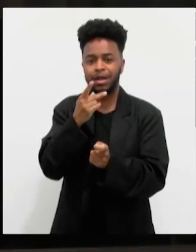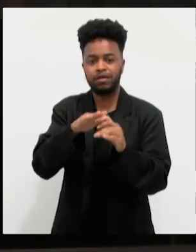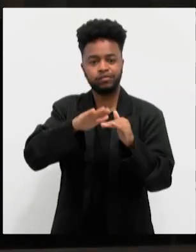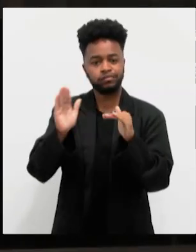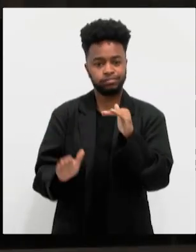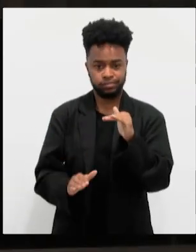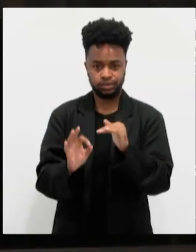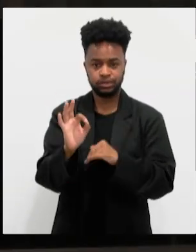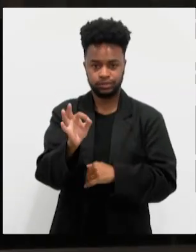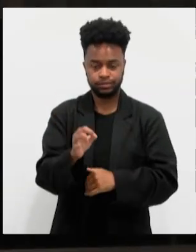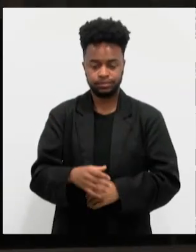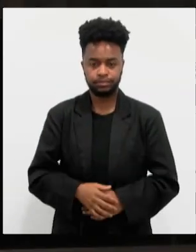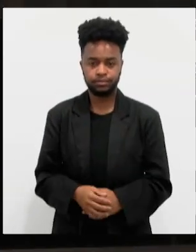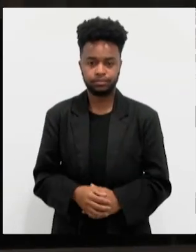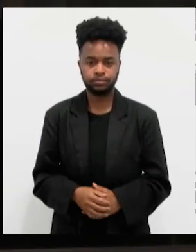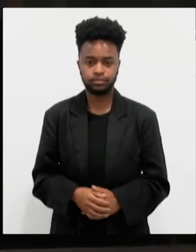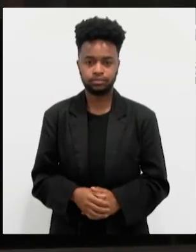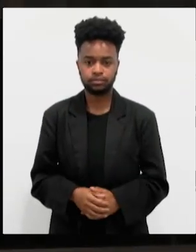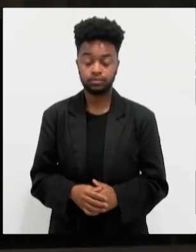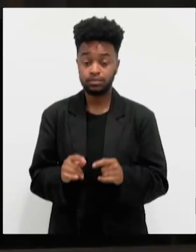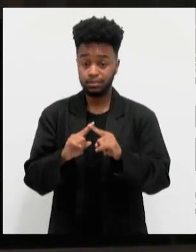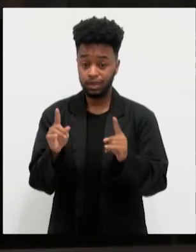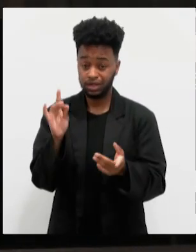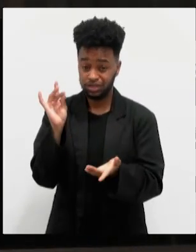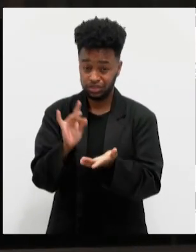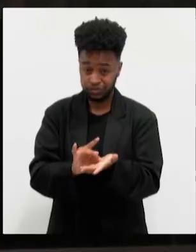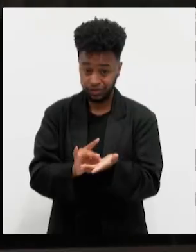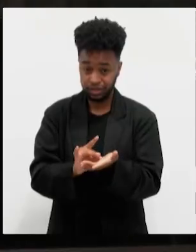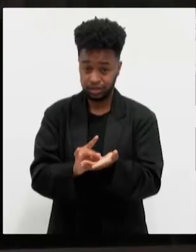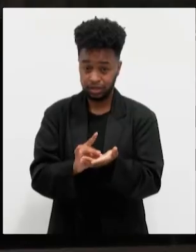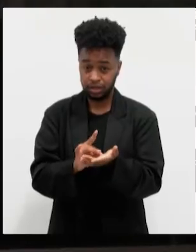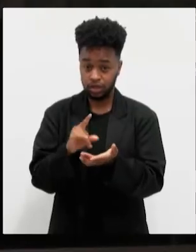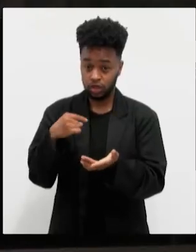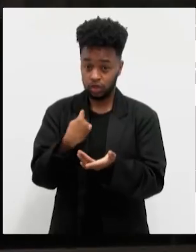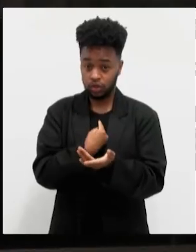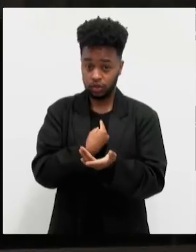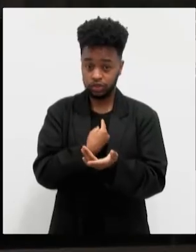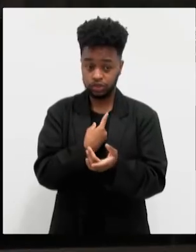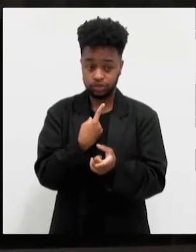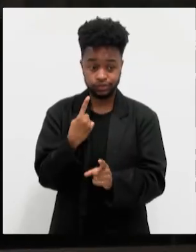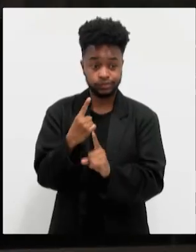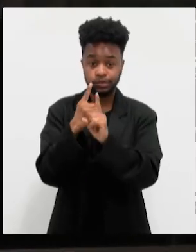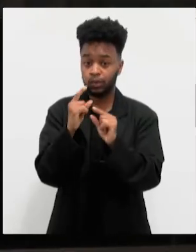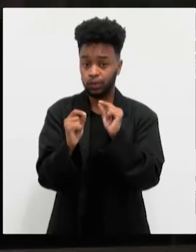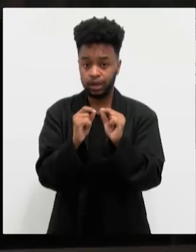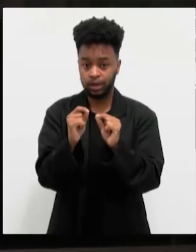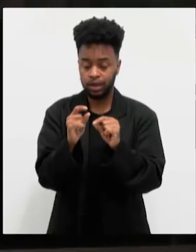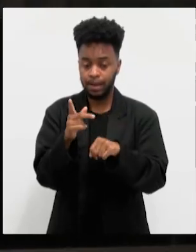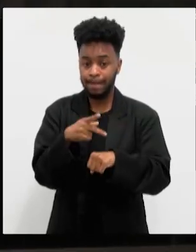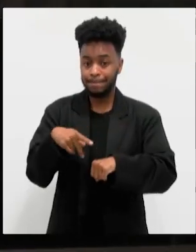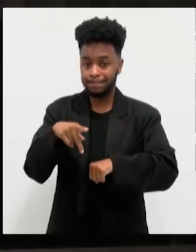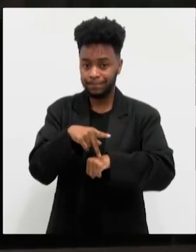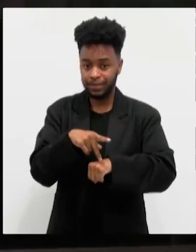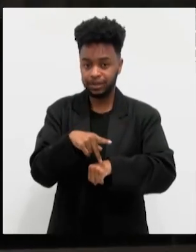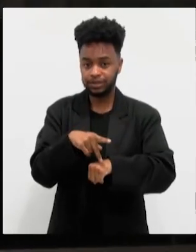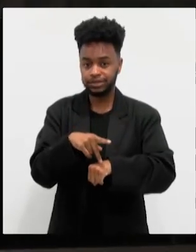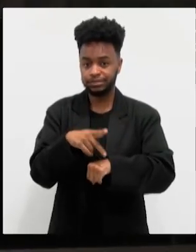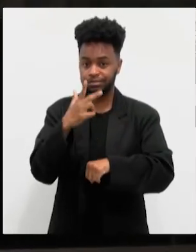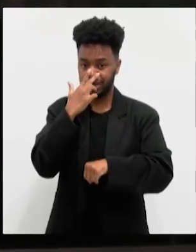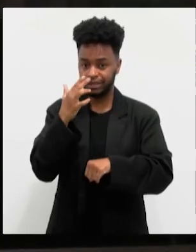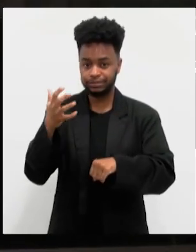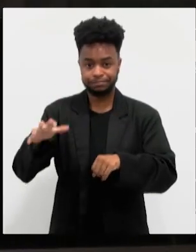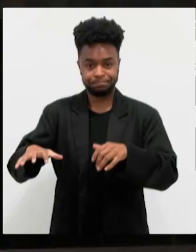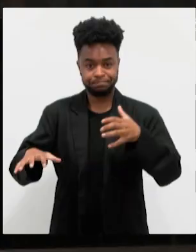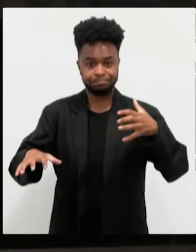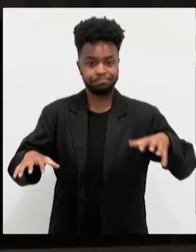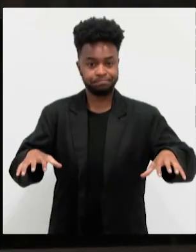não é isso? Mas a grande verdade que nós estamos nos deparando é um país que cada vez está mais se